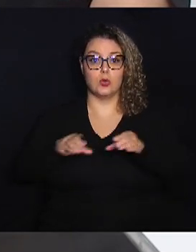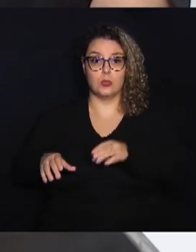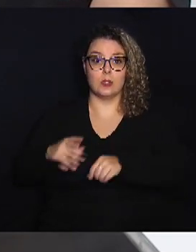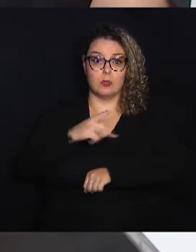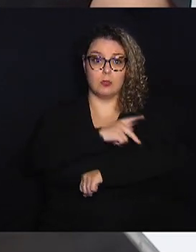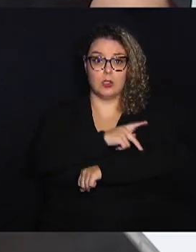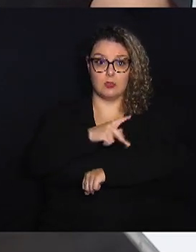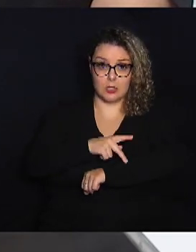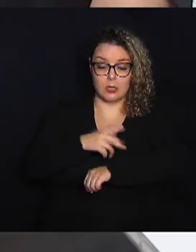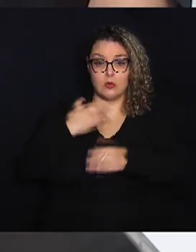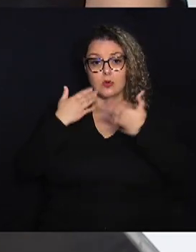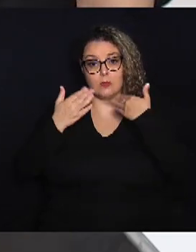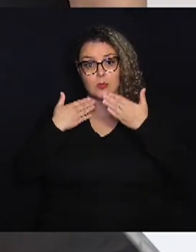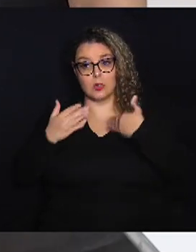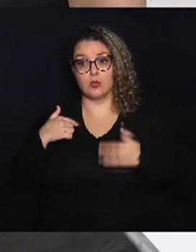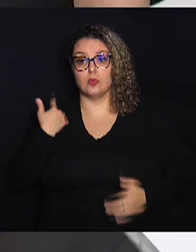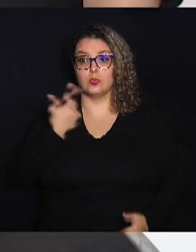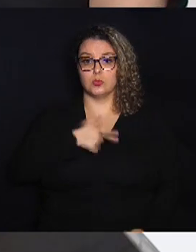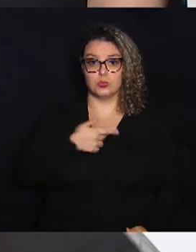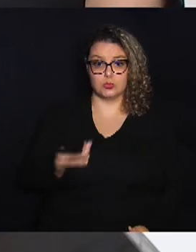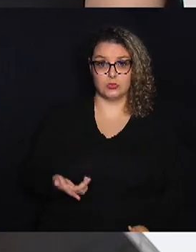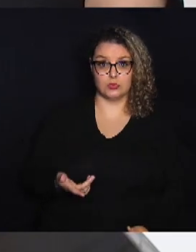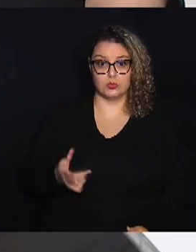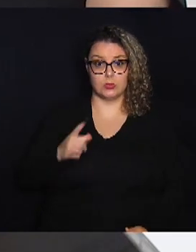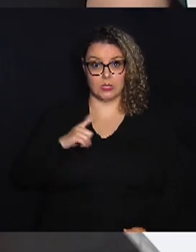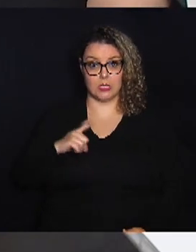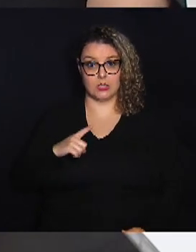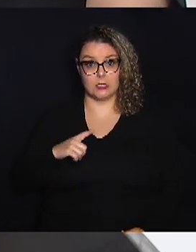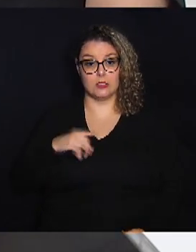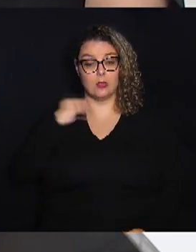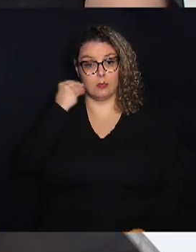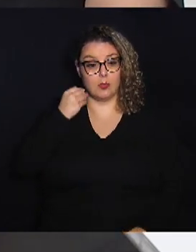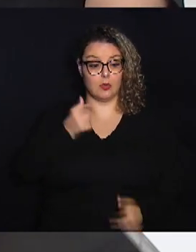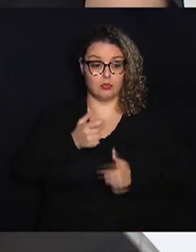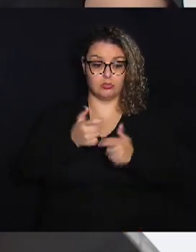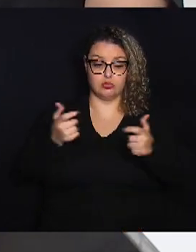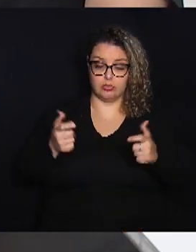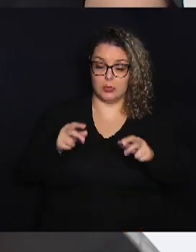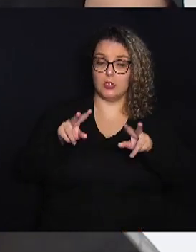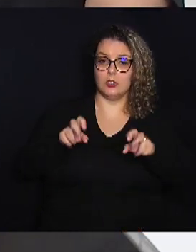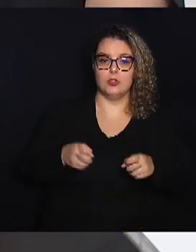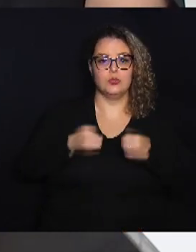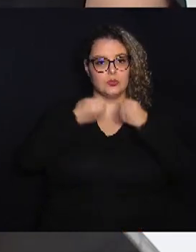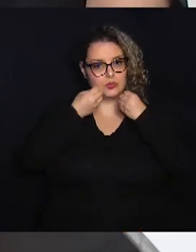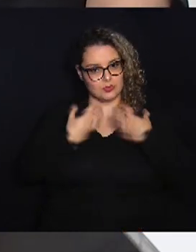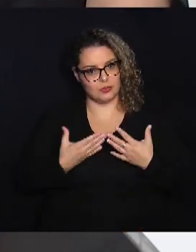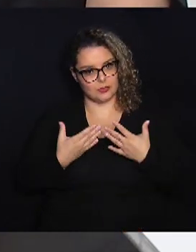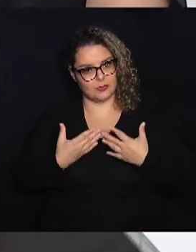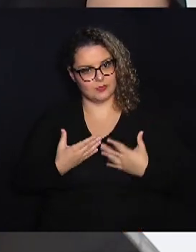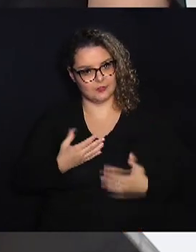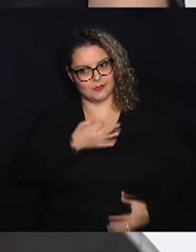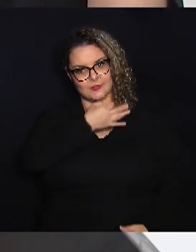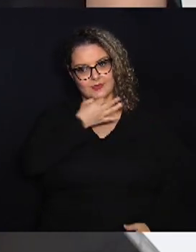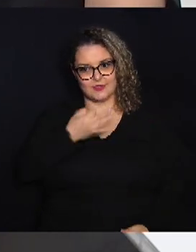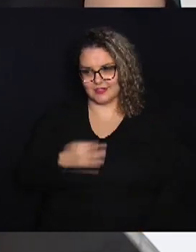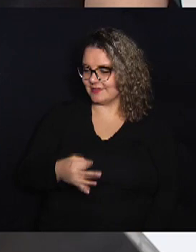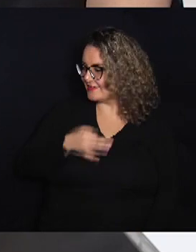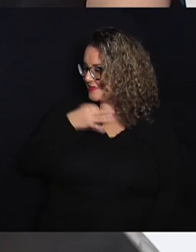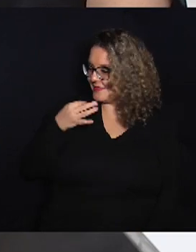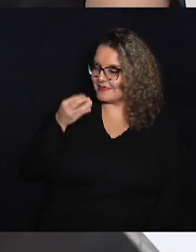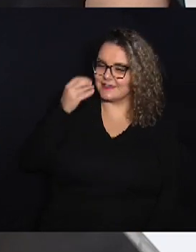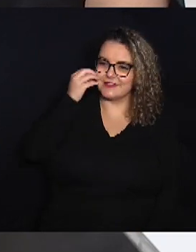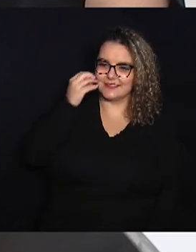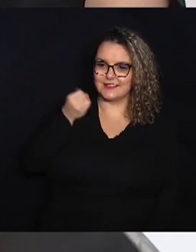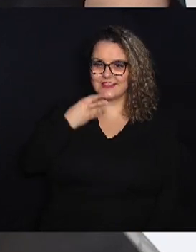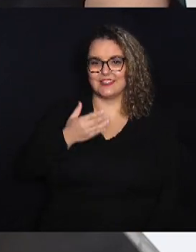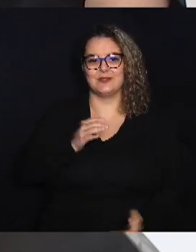pedagógico, vai bater um papo conosco, tem uma larga experiência aí no assunto. Tudo bem? Beleza? Tudo jóia, André? Tudo